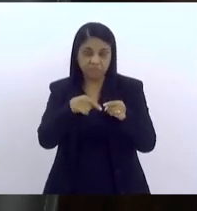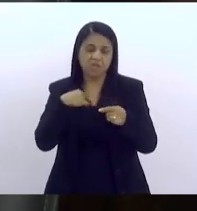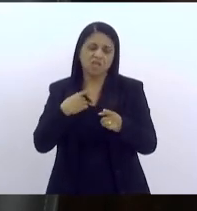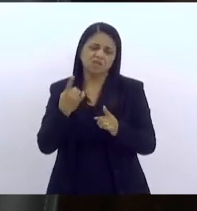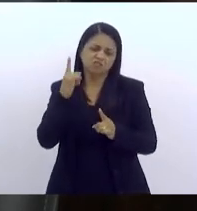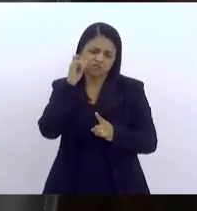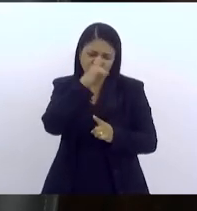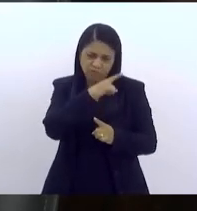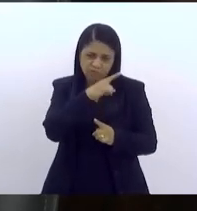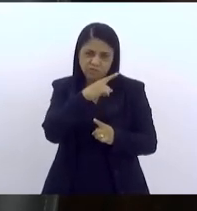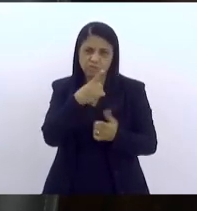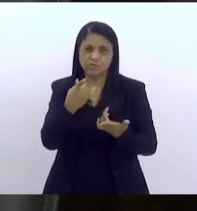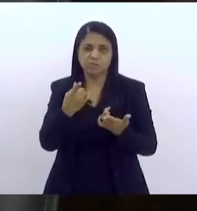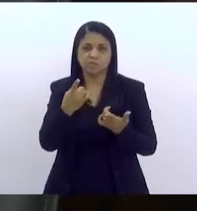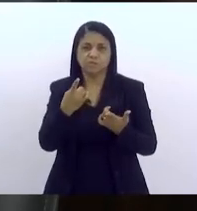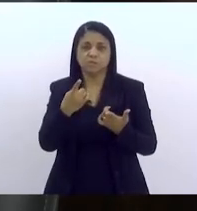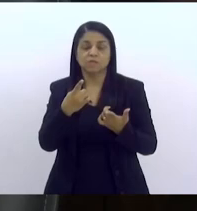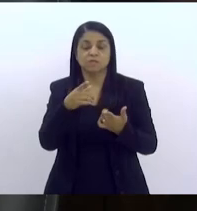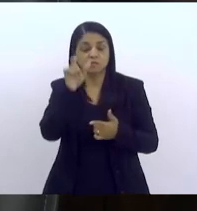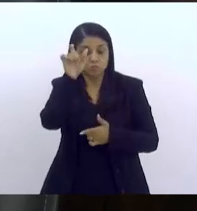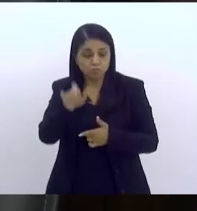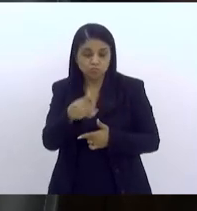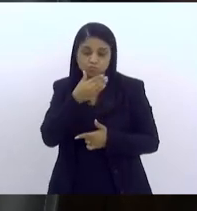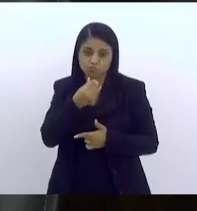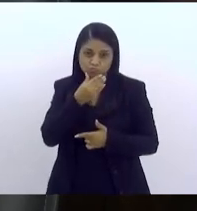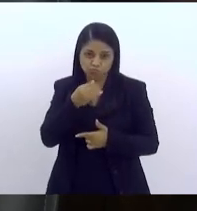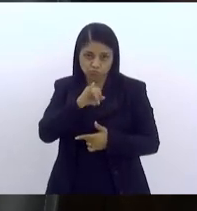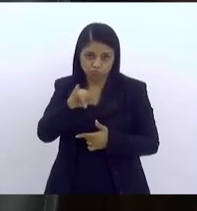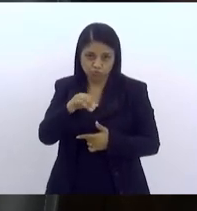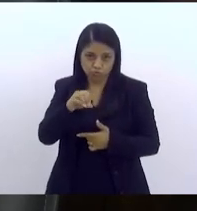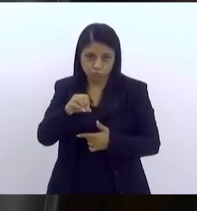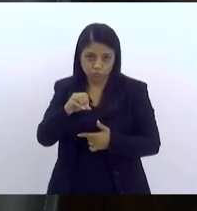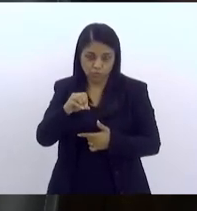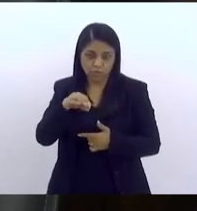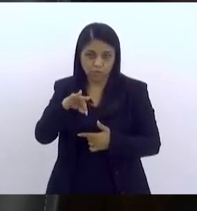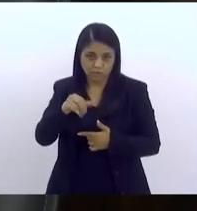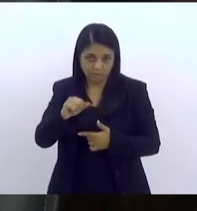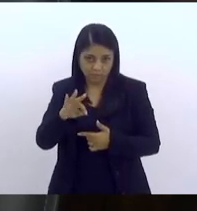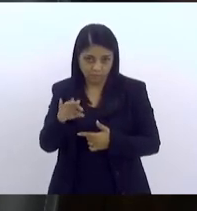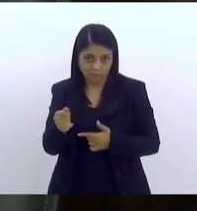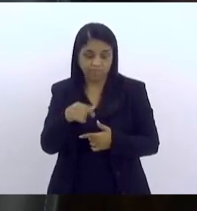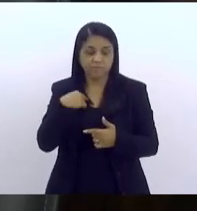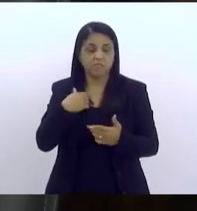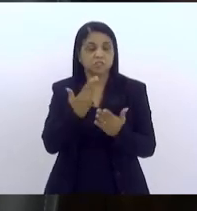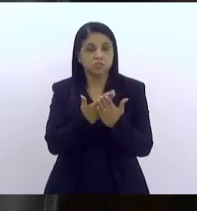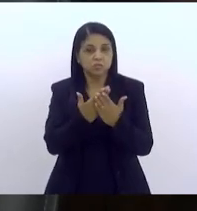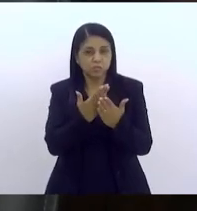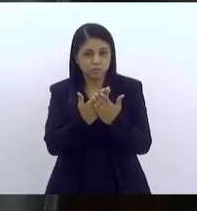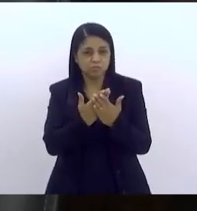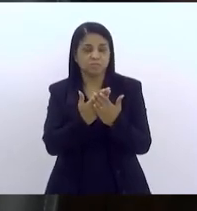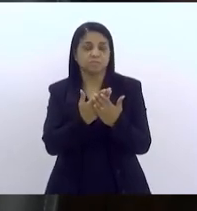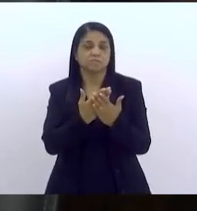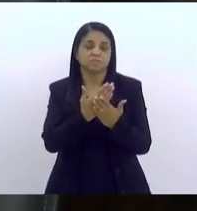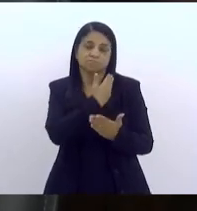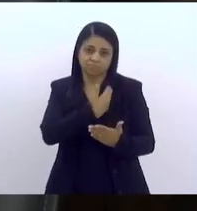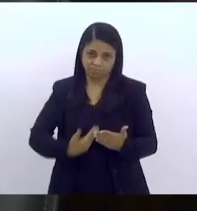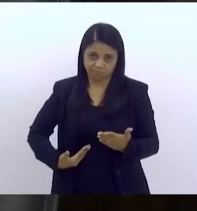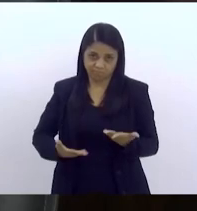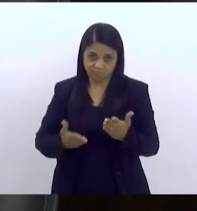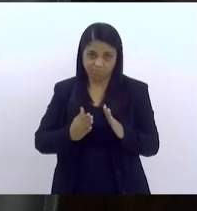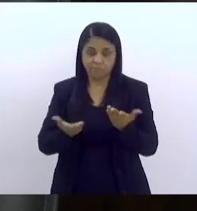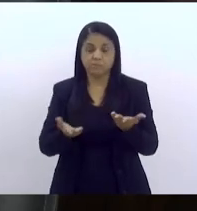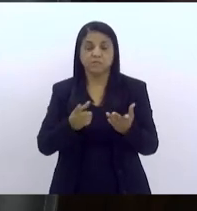rapaz do Jonathan era estudante da rede pública é impossível dissociar a violência na